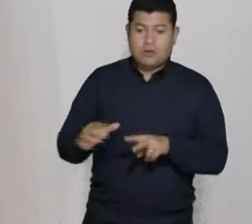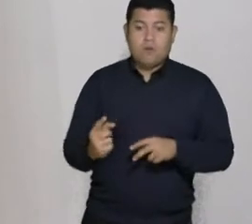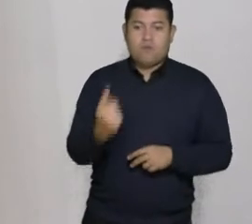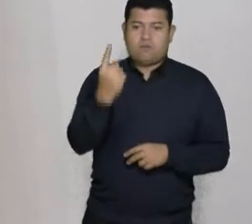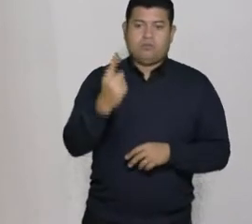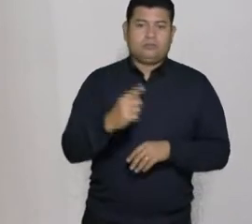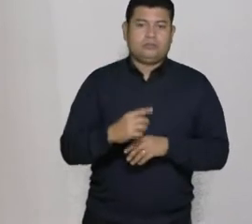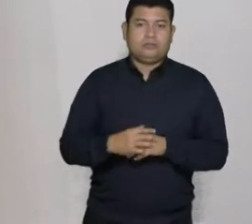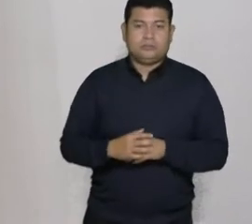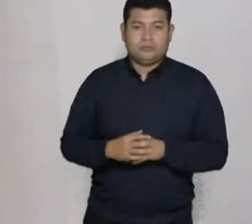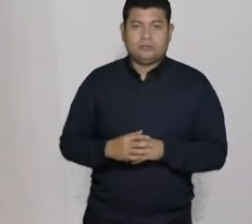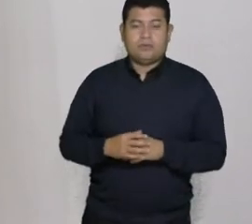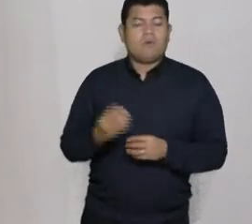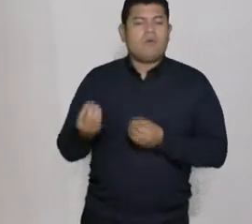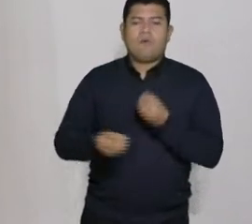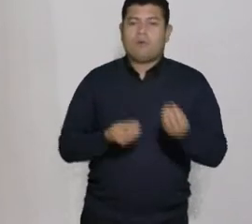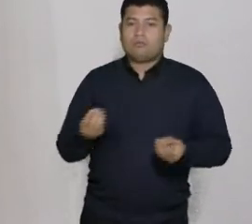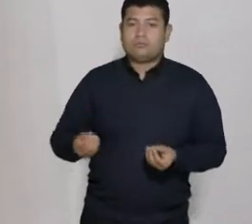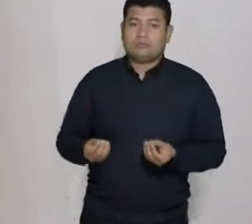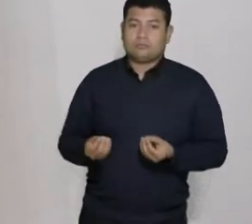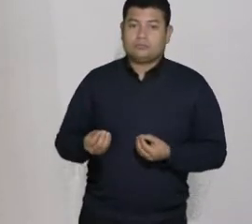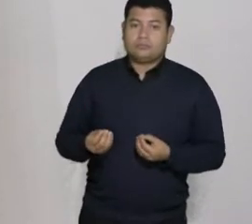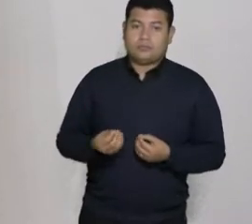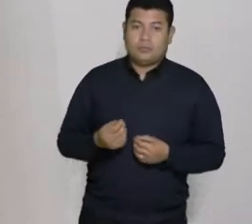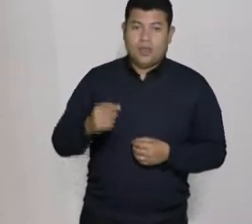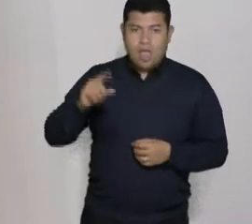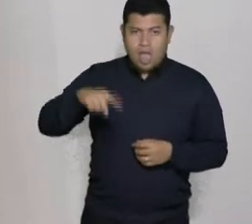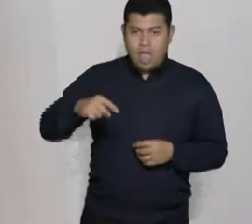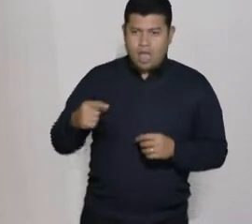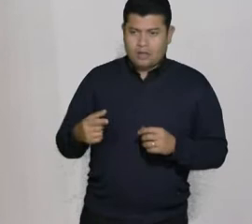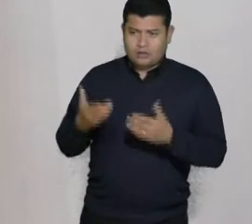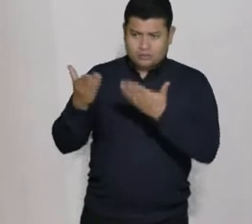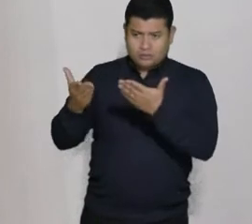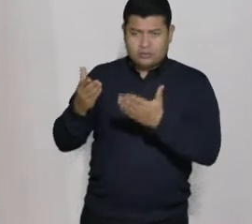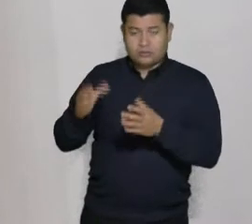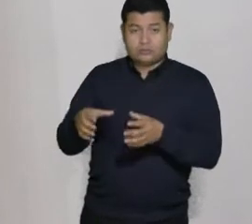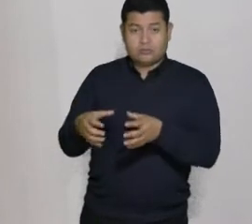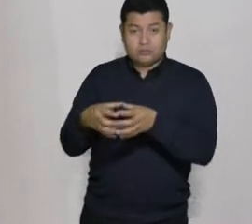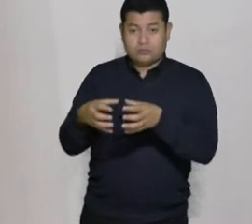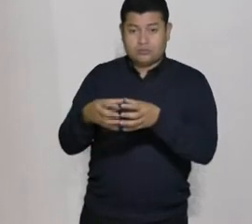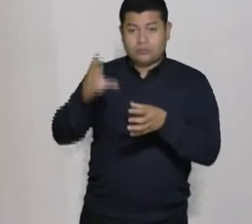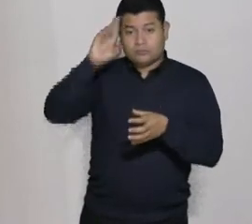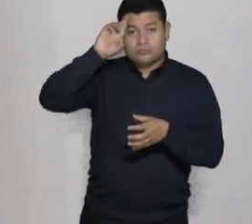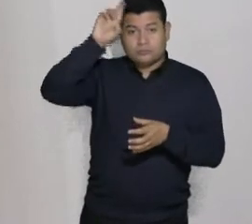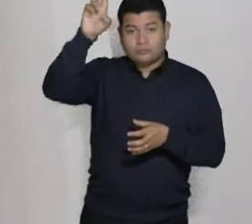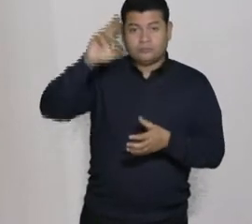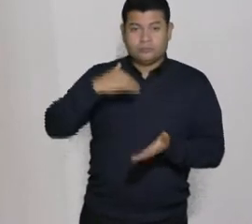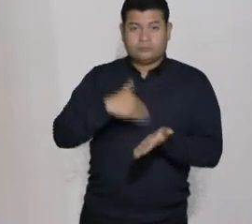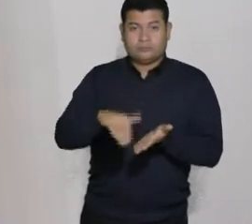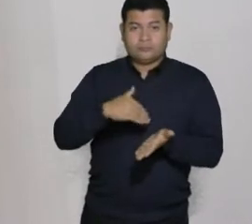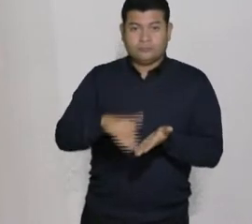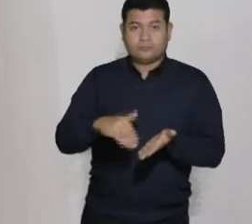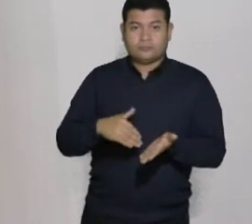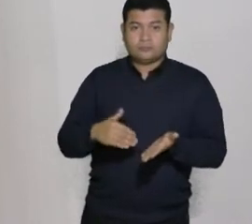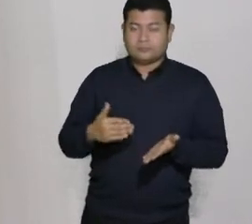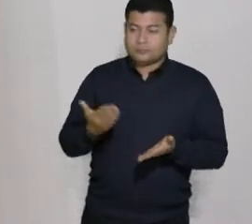uma semana mas como não são os burocratas não são gestores não é o secretário sem enxergar